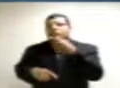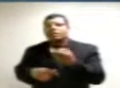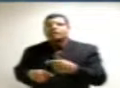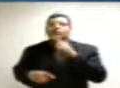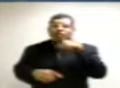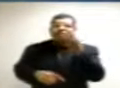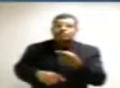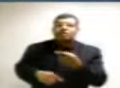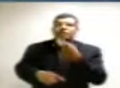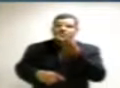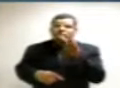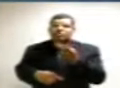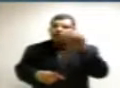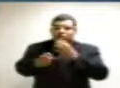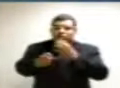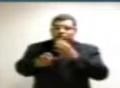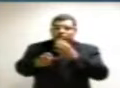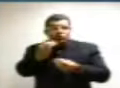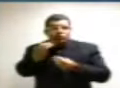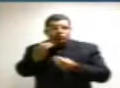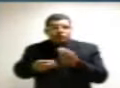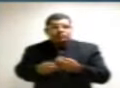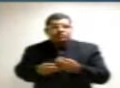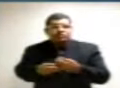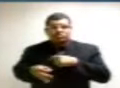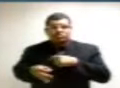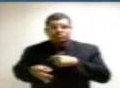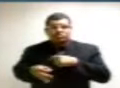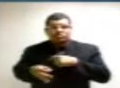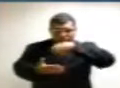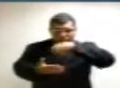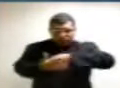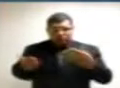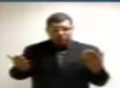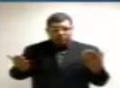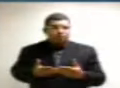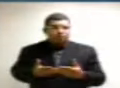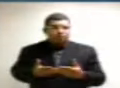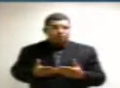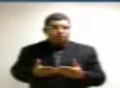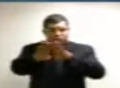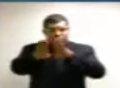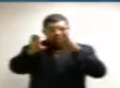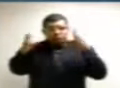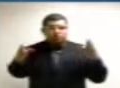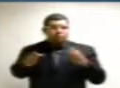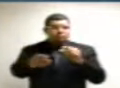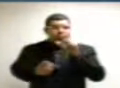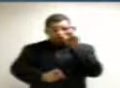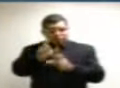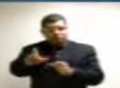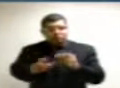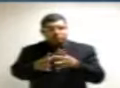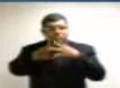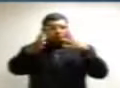outra decisão que eleva absurdamente as contas. O tribunal tem o dever de abrir de